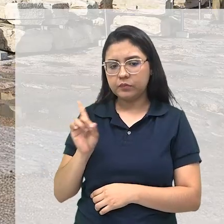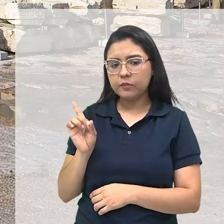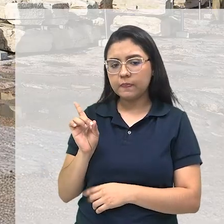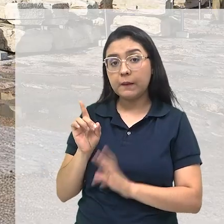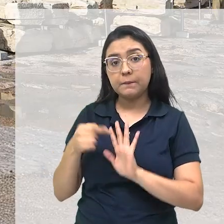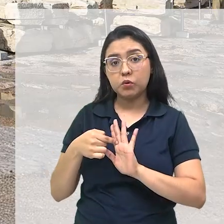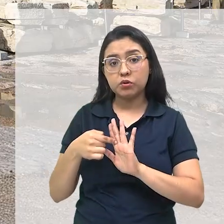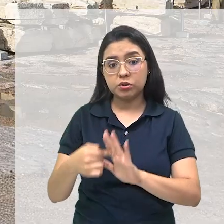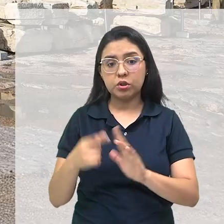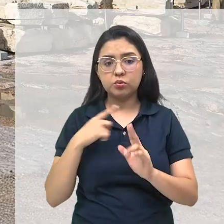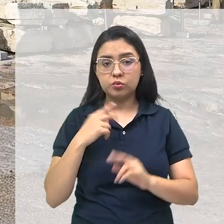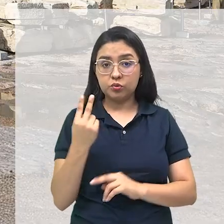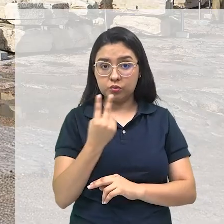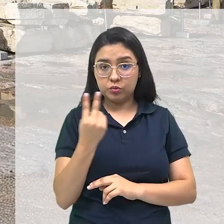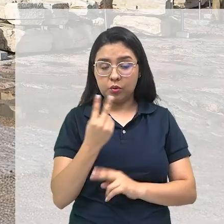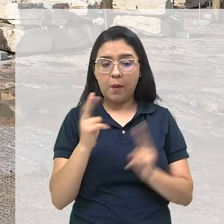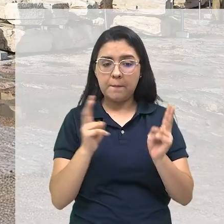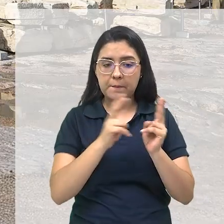né, eles tentando ali,